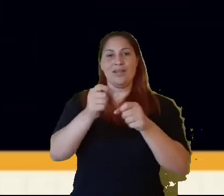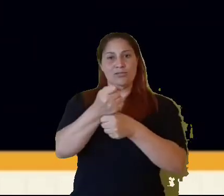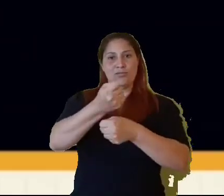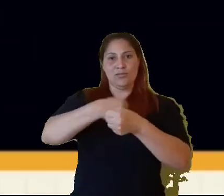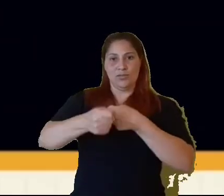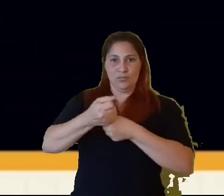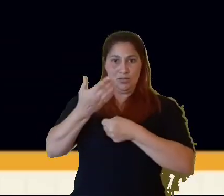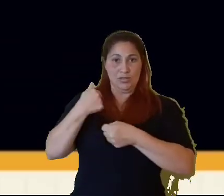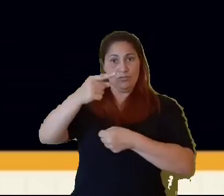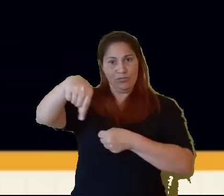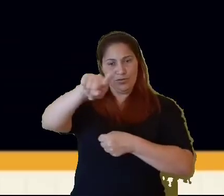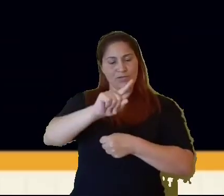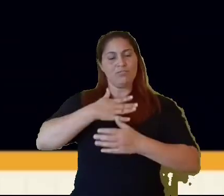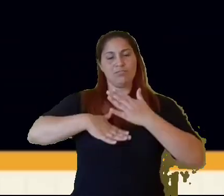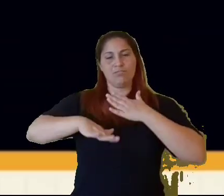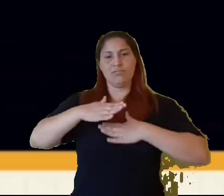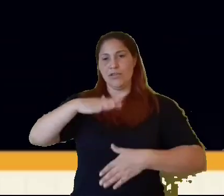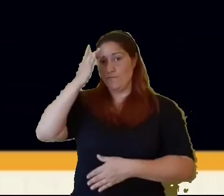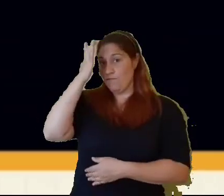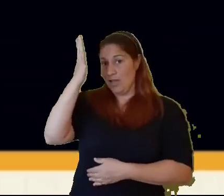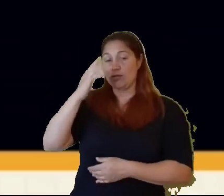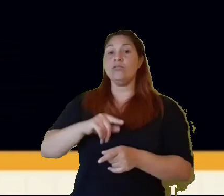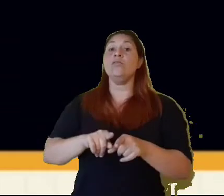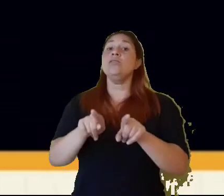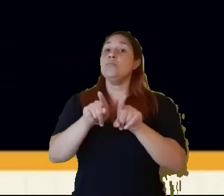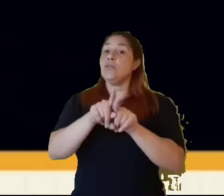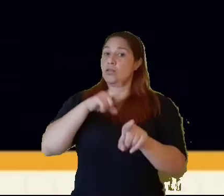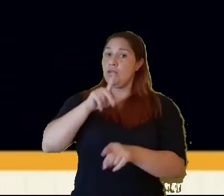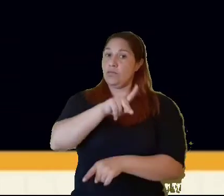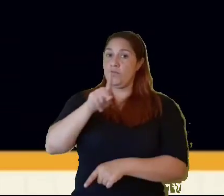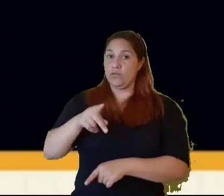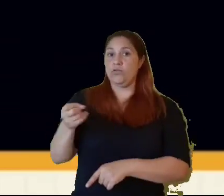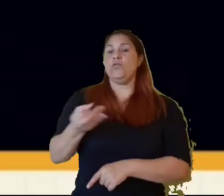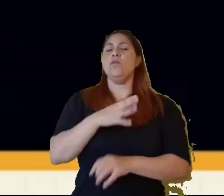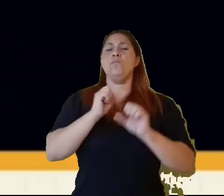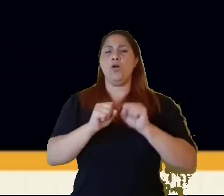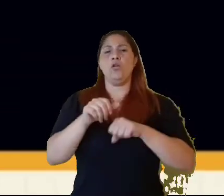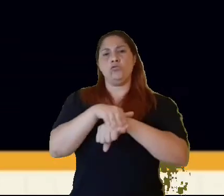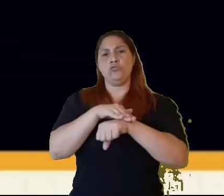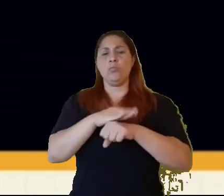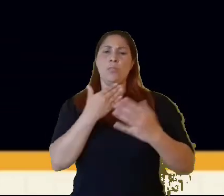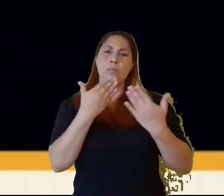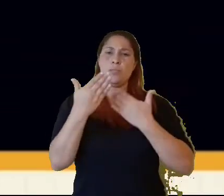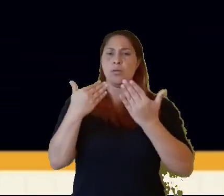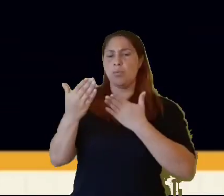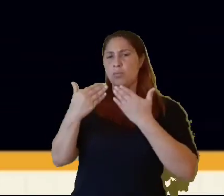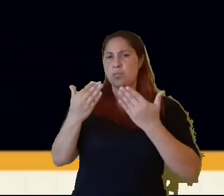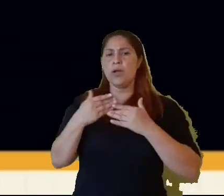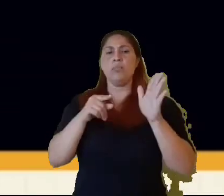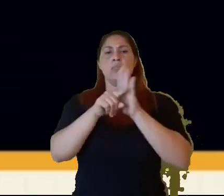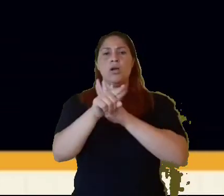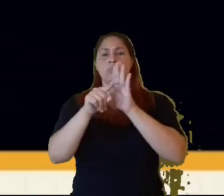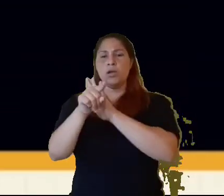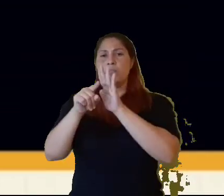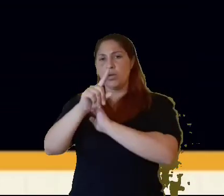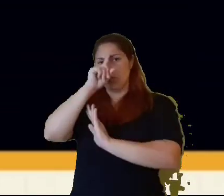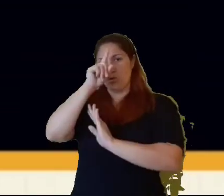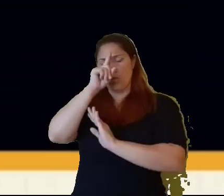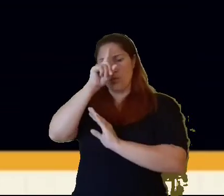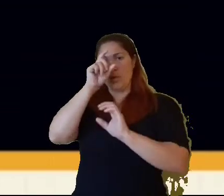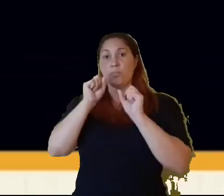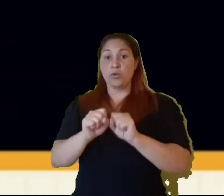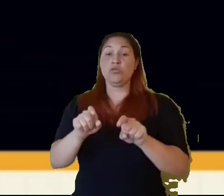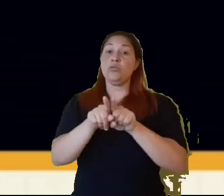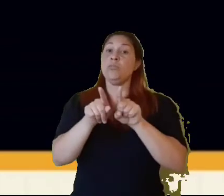então para vocês vai ser até mais tranquilo. Quem é professora nova conversa bastante, esclarece tudo que tem que esclarecer. Nós continuamos